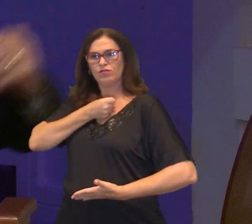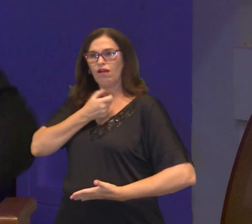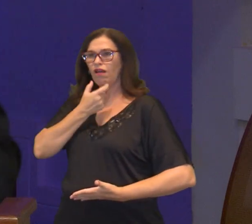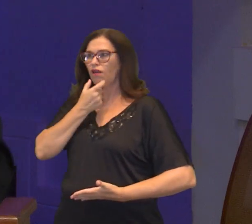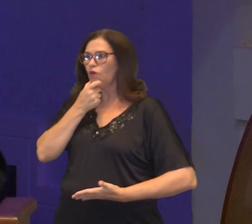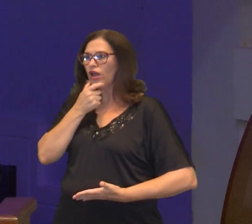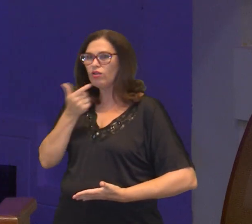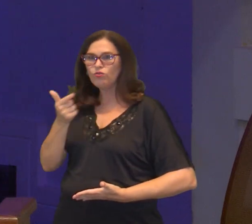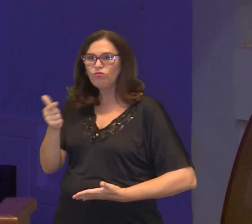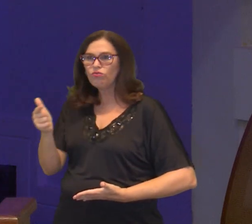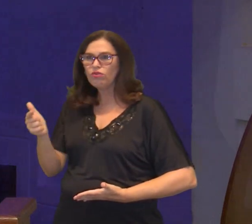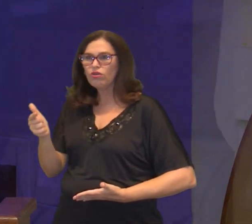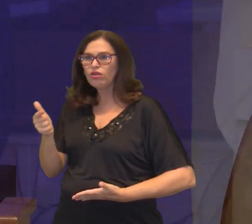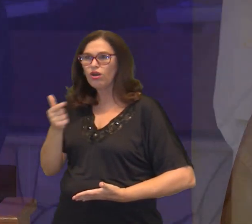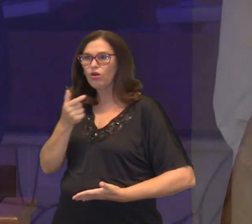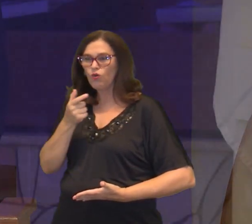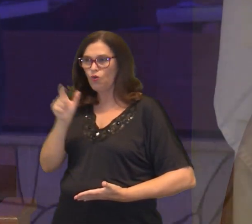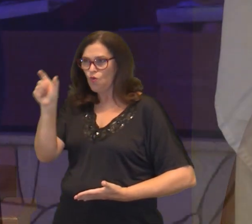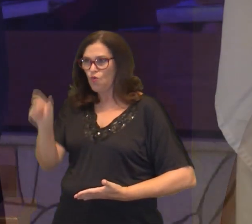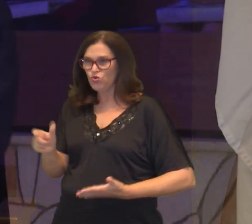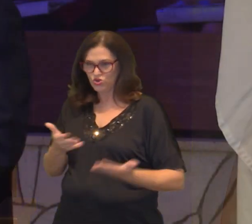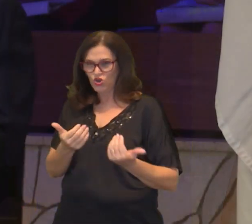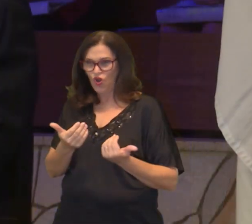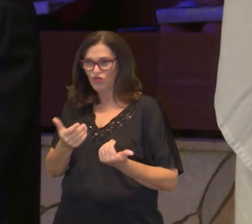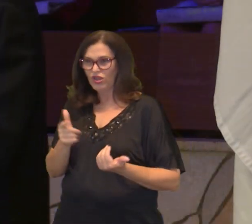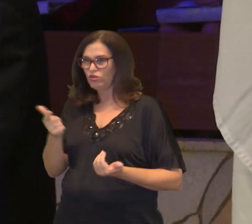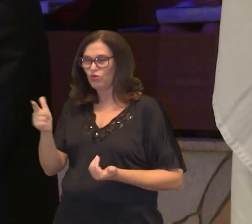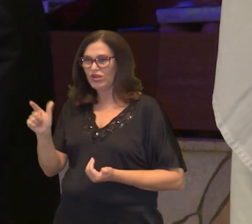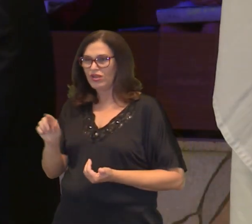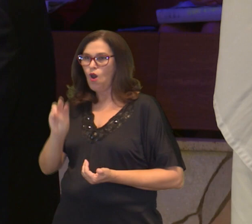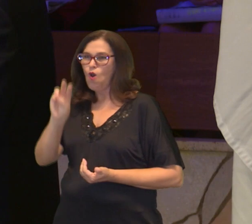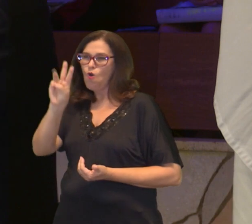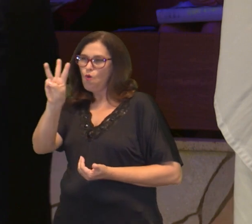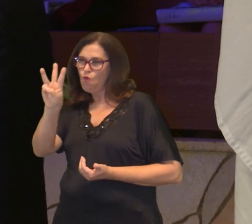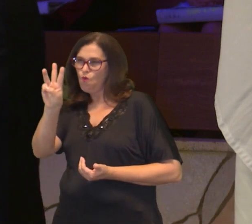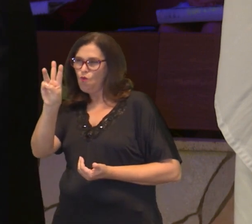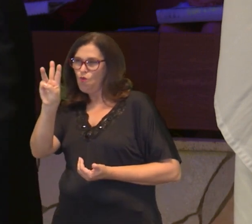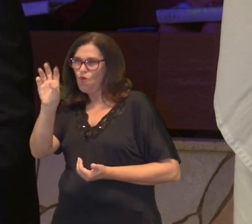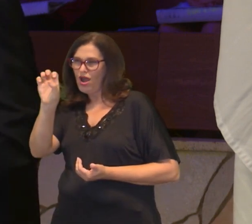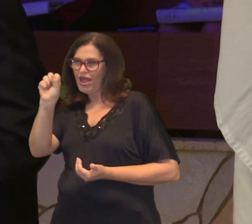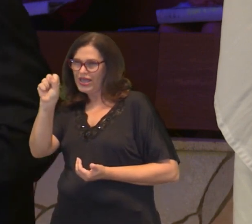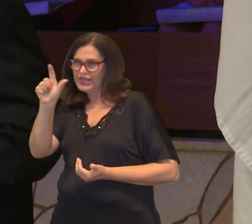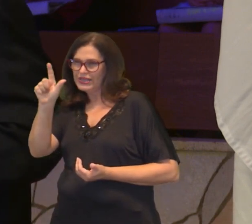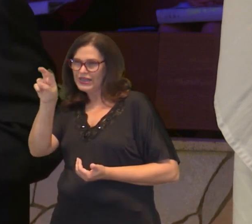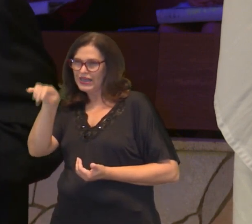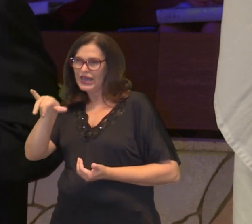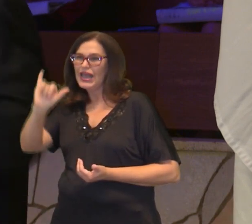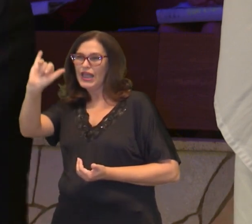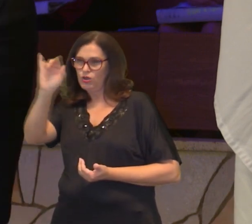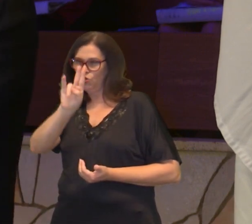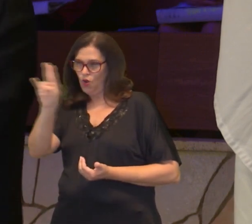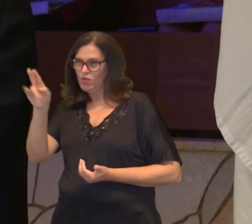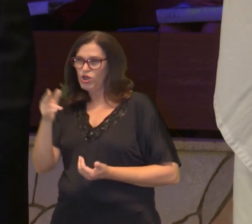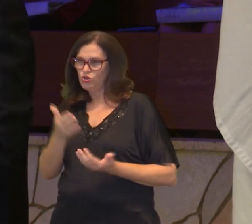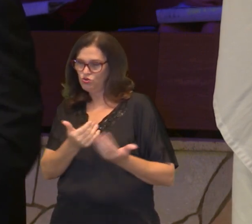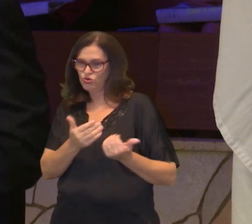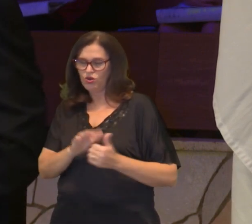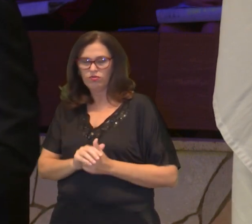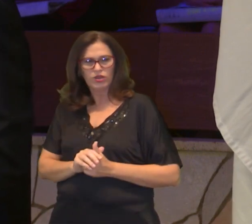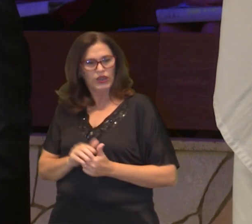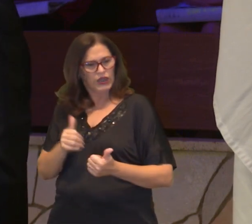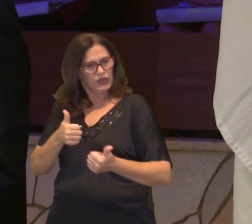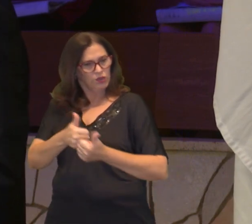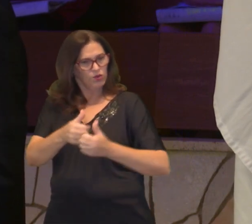não possuía. E ele se aproximou deles e ouviu o testemunho deles e ficava impressionado